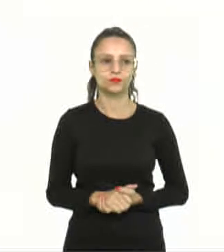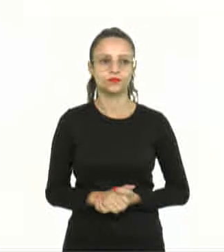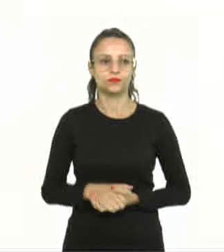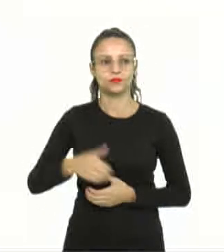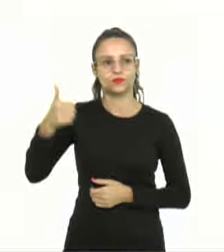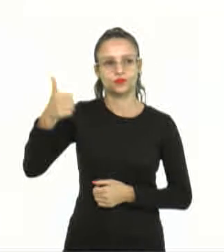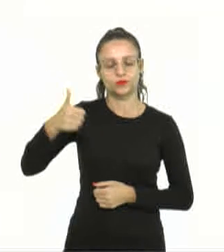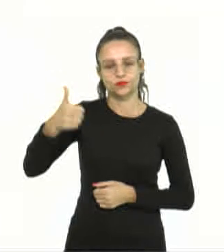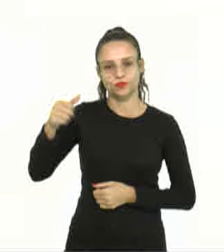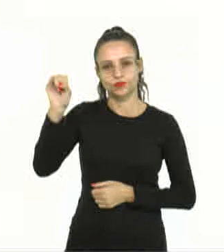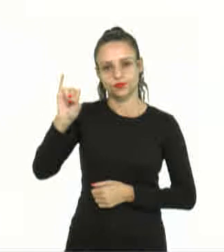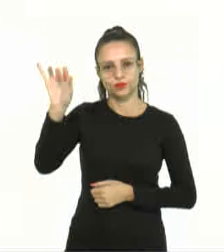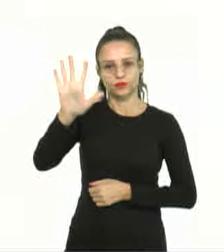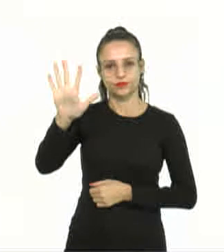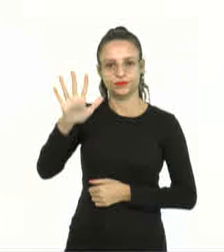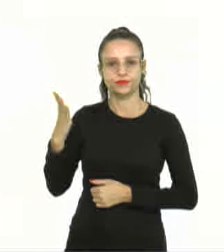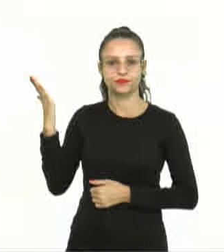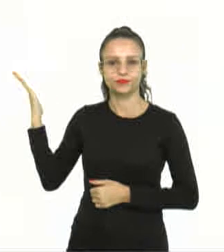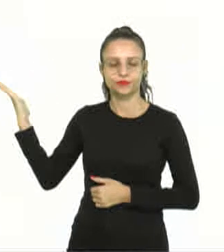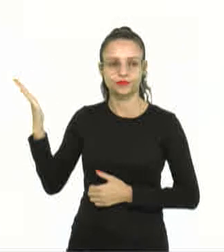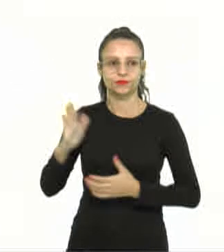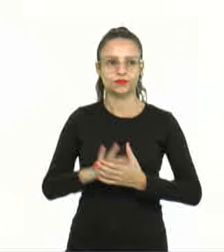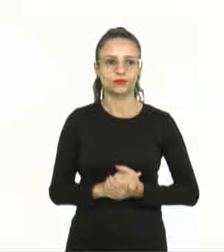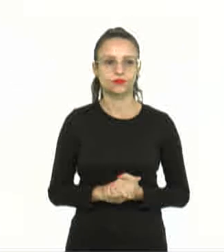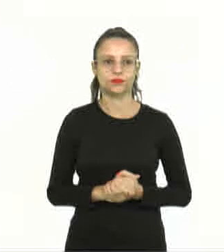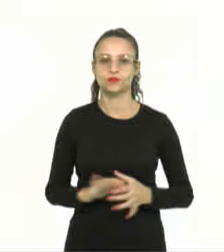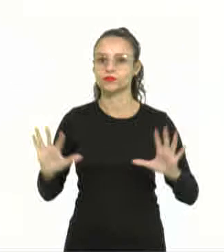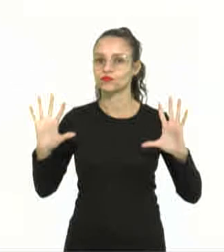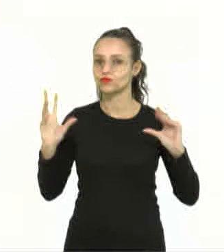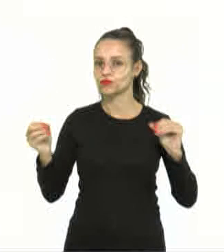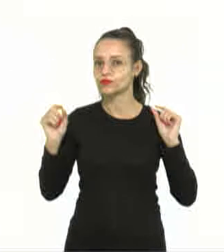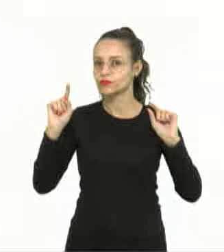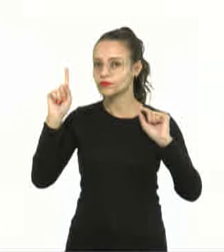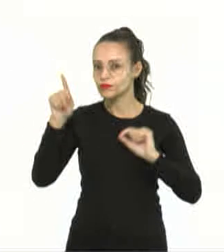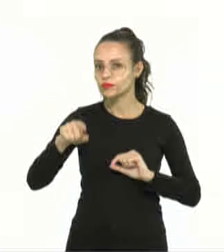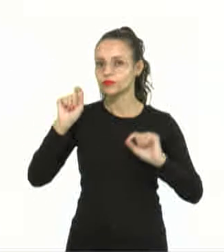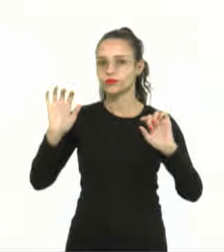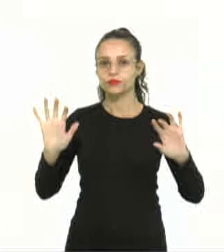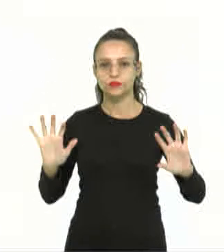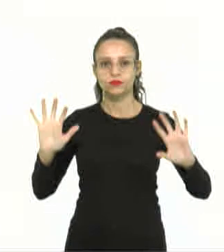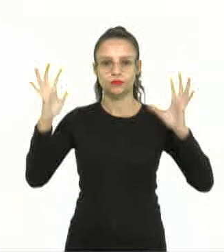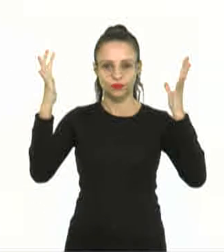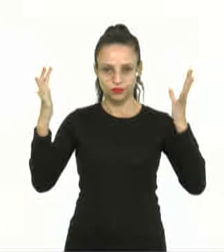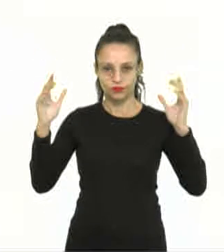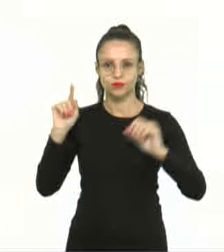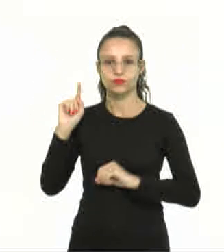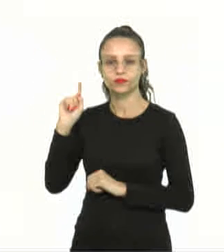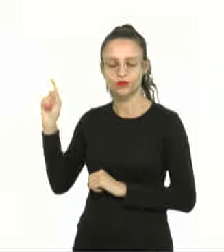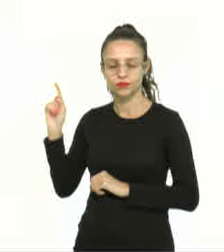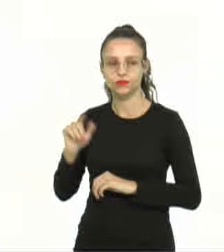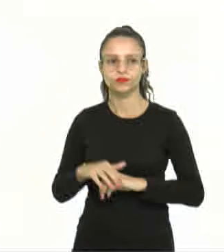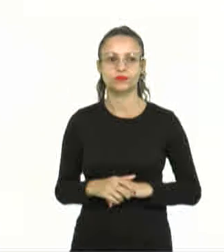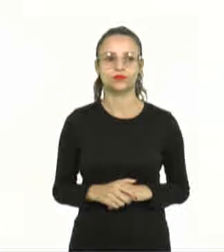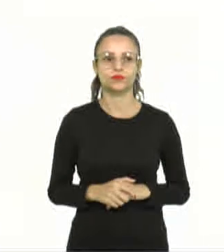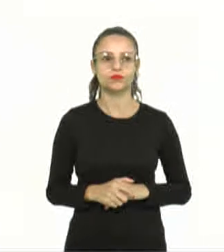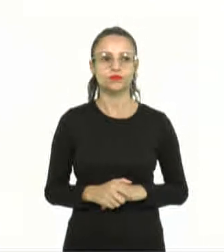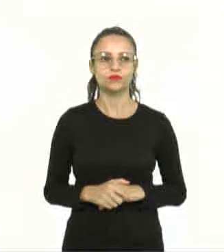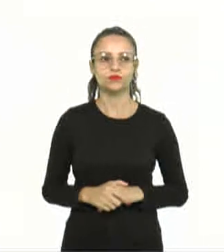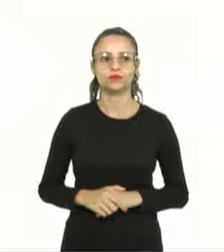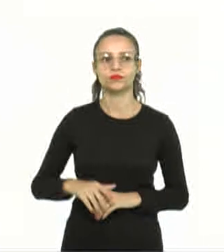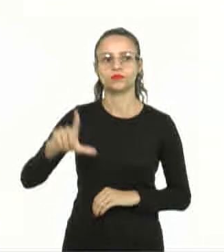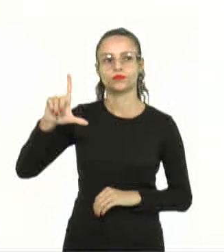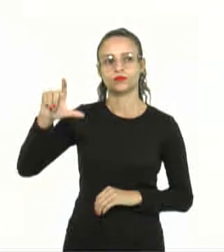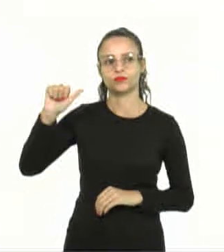primeira imagem, né? São todas de festas de países hispânicos. La Tomatina, que acontece